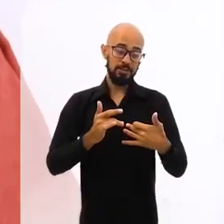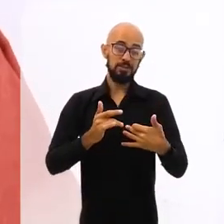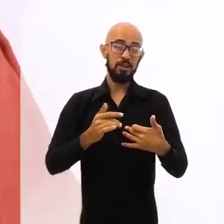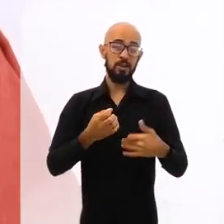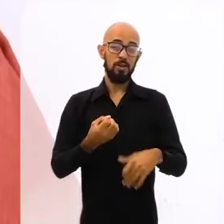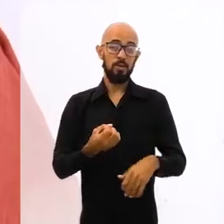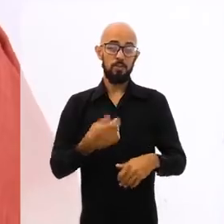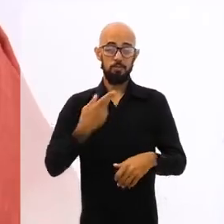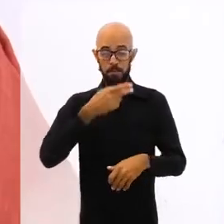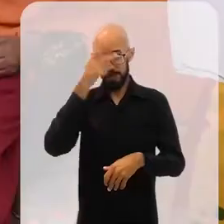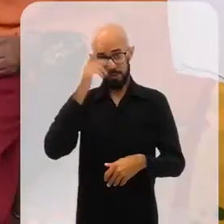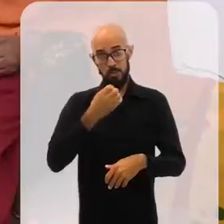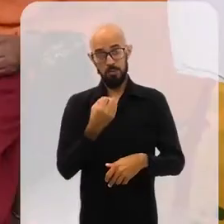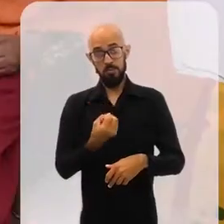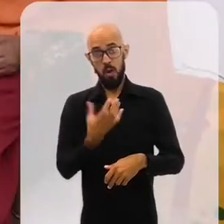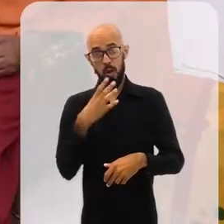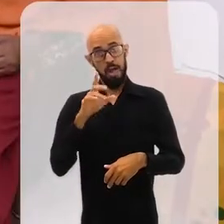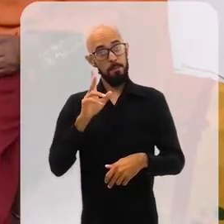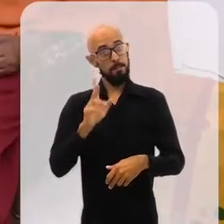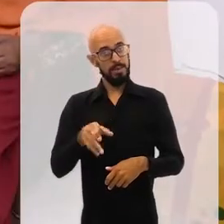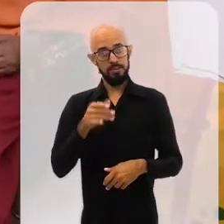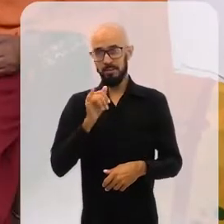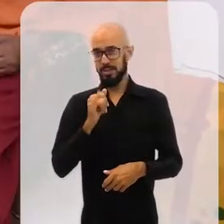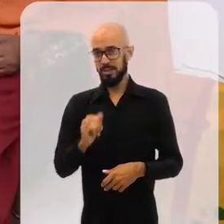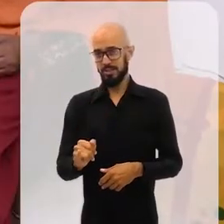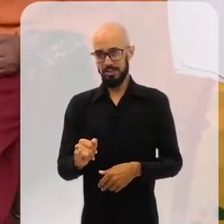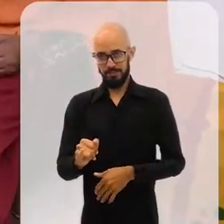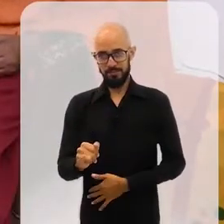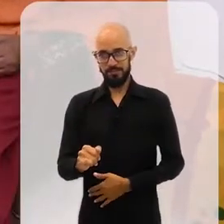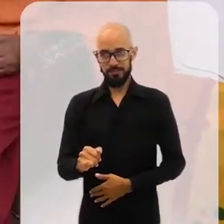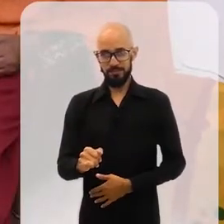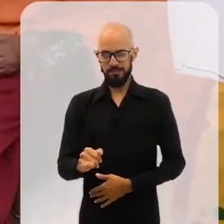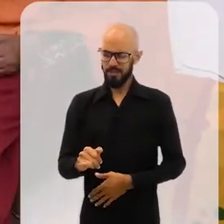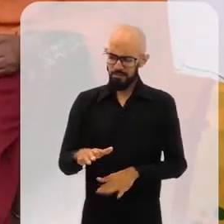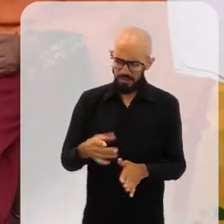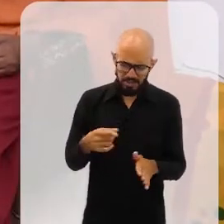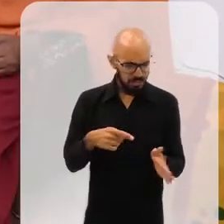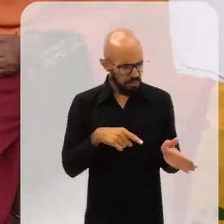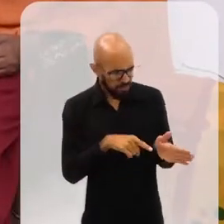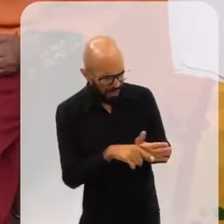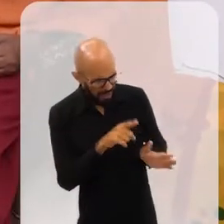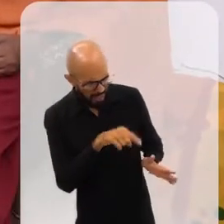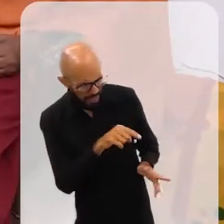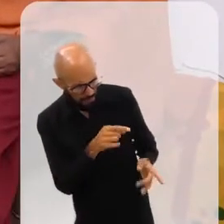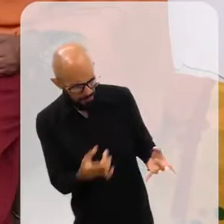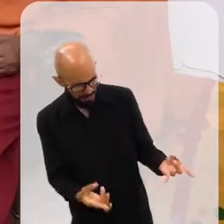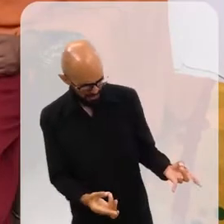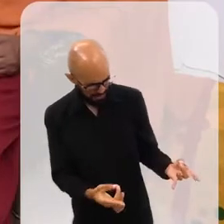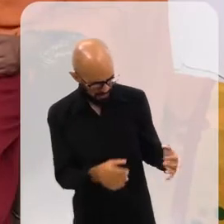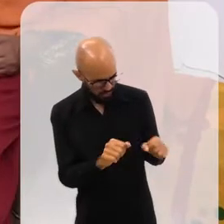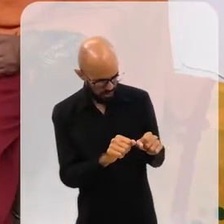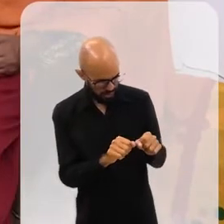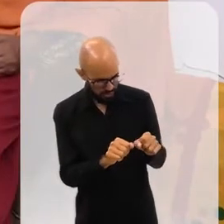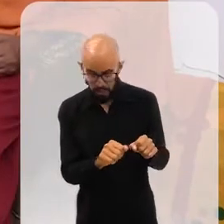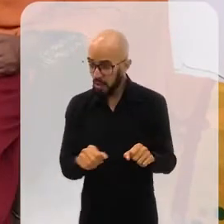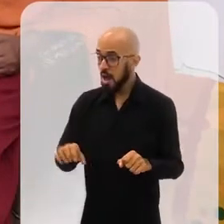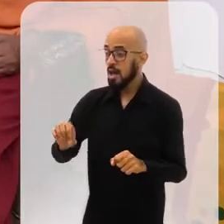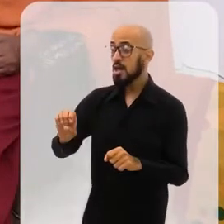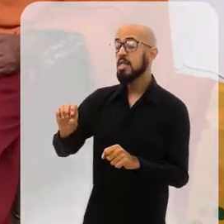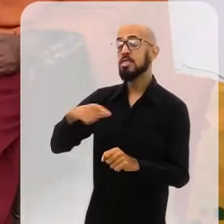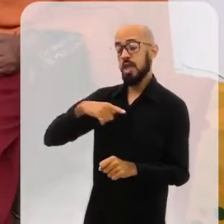bondade, a energia é a mesma, só que ele isso muda... Isso é feito através da meditação? Isso. Não só da meditação, mas